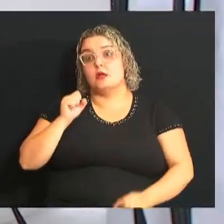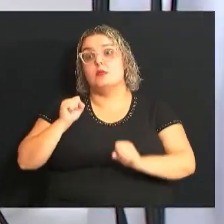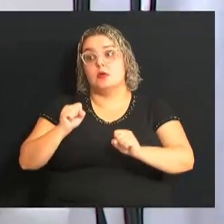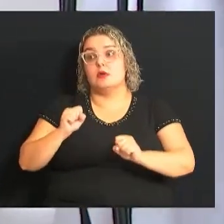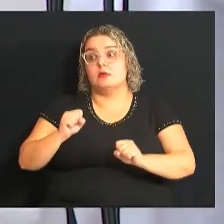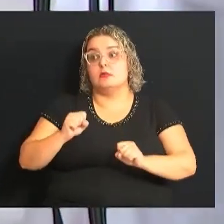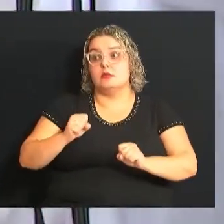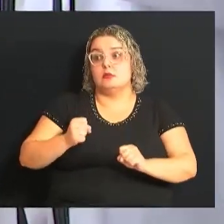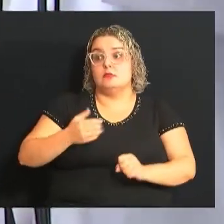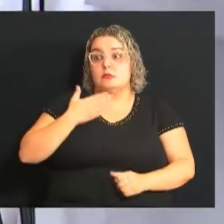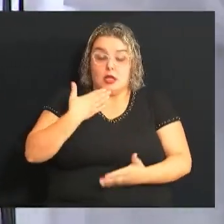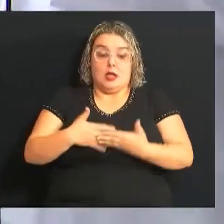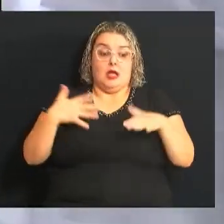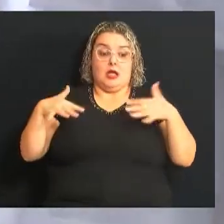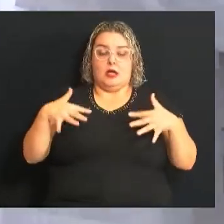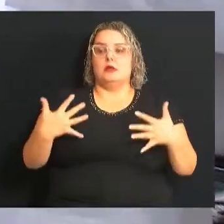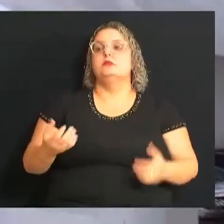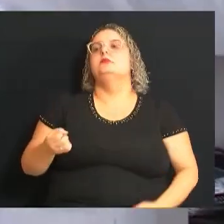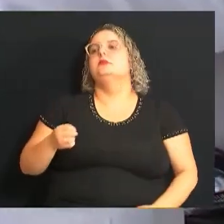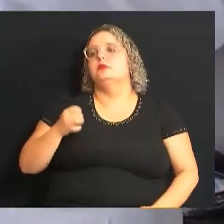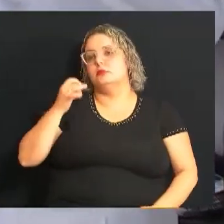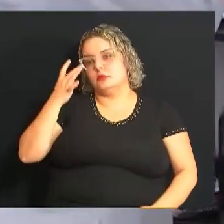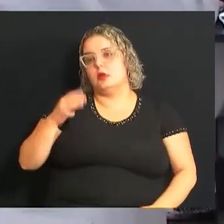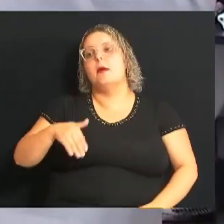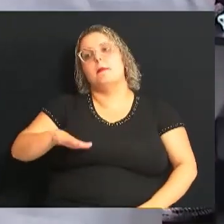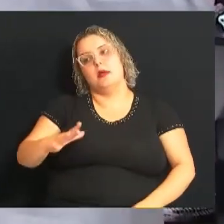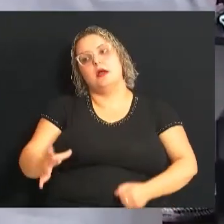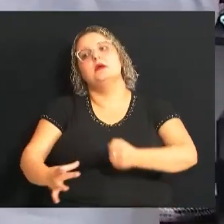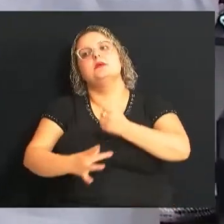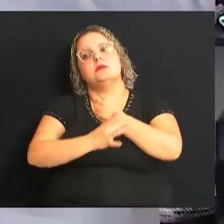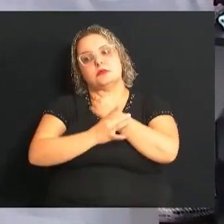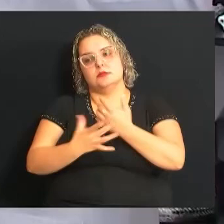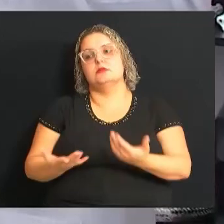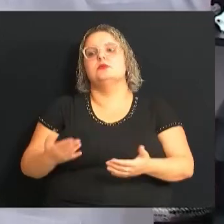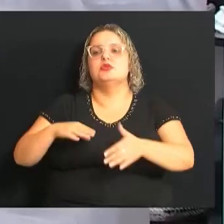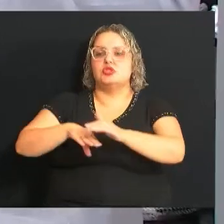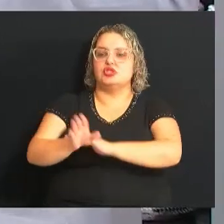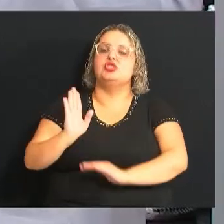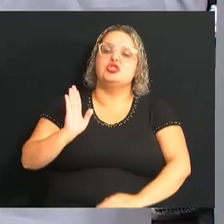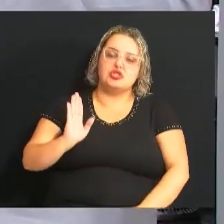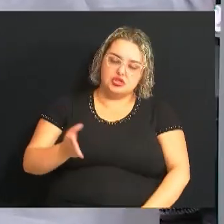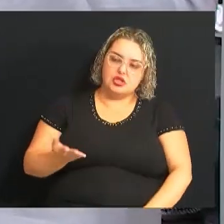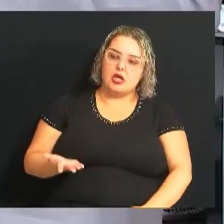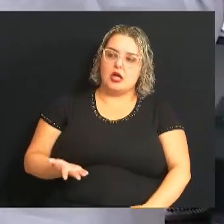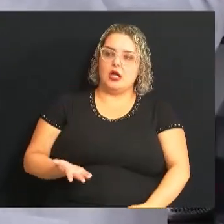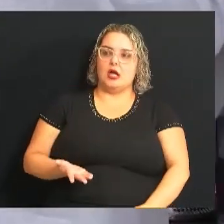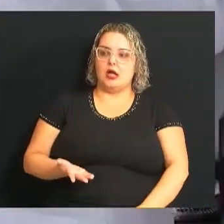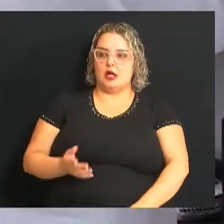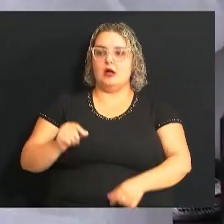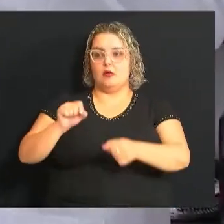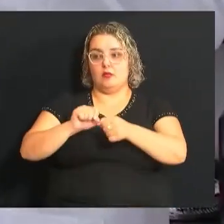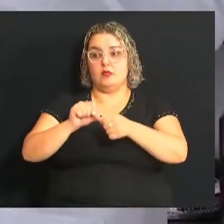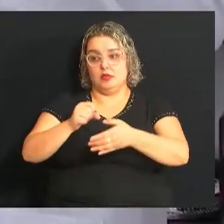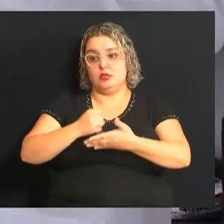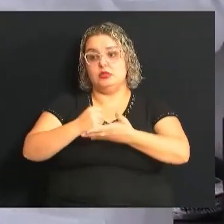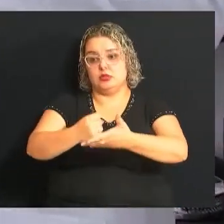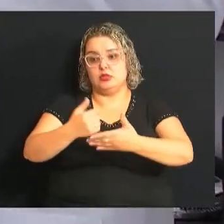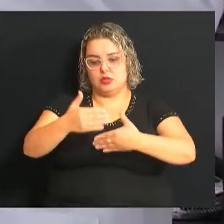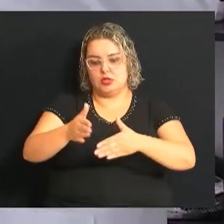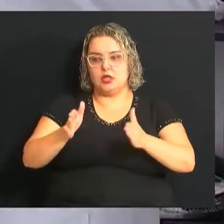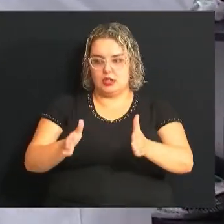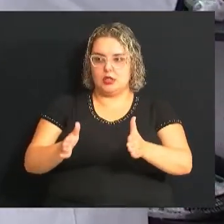uma facilidade muito grande e é bem mais seguro para eles. Eles já estão acostumados, né, a fazer o seu deslocamento sempre em caixinha de